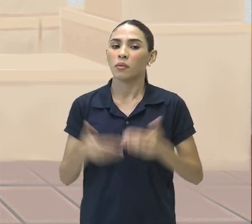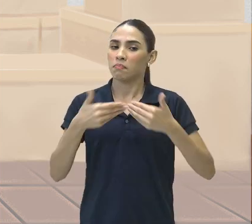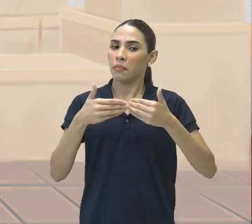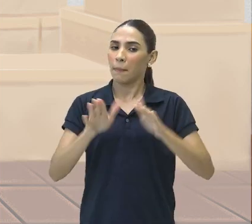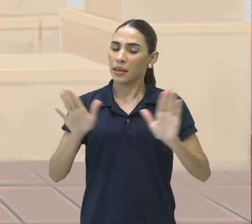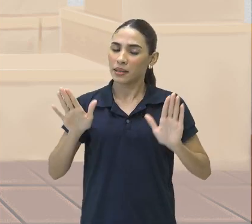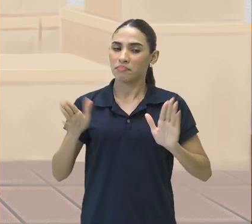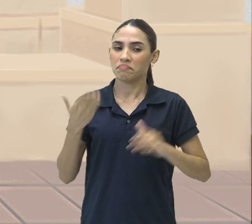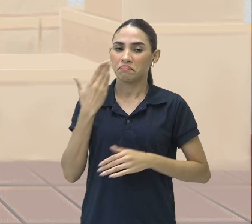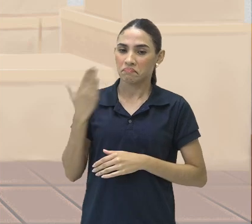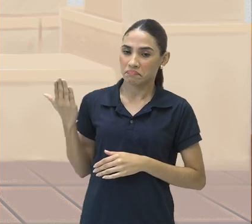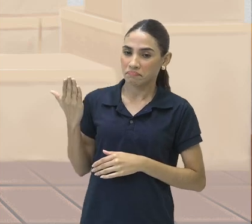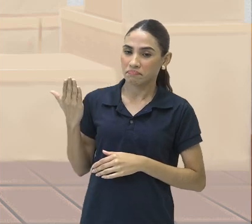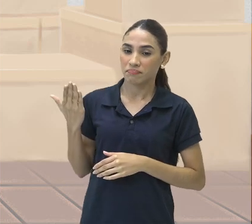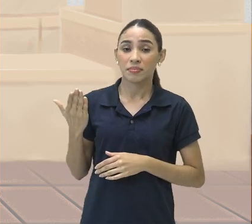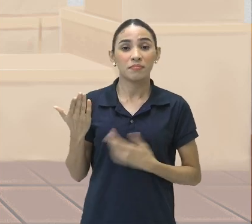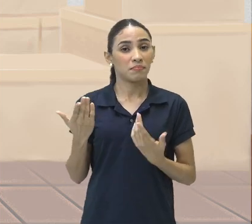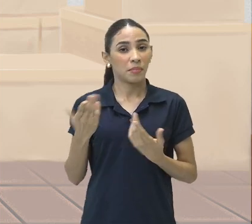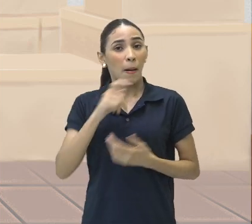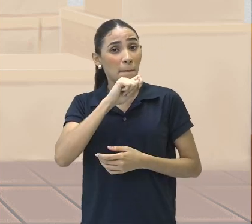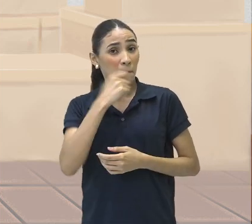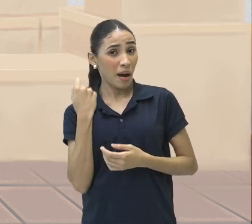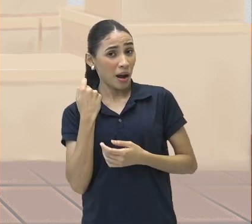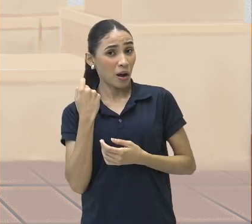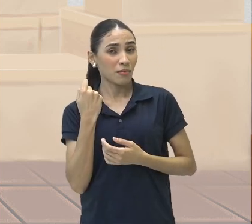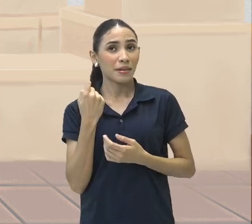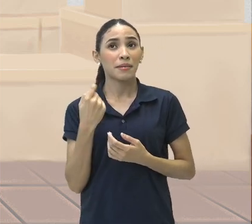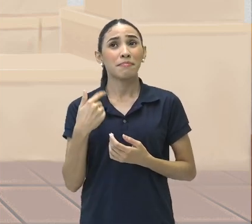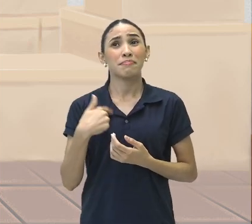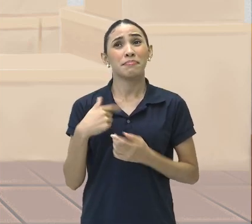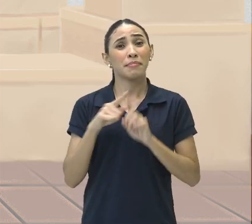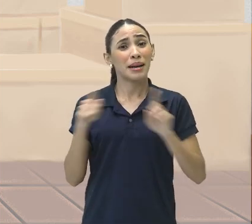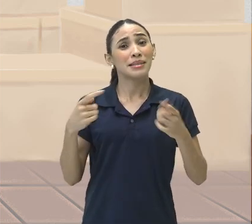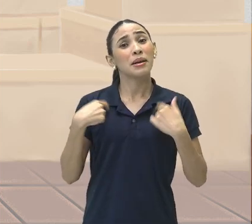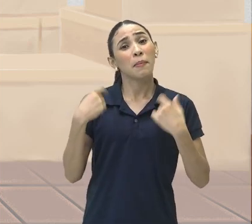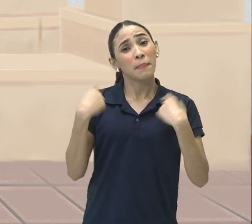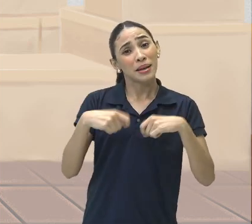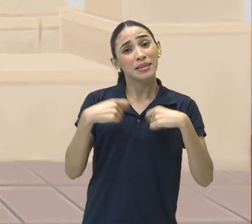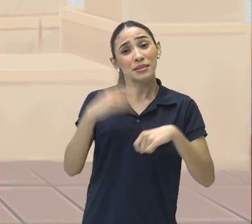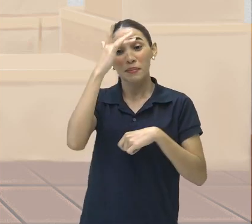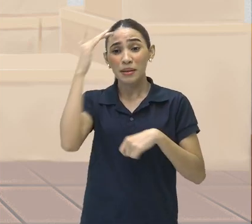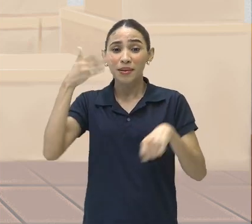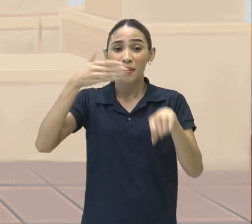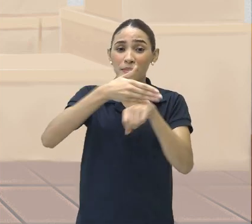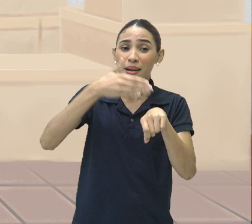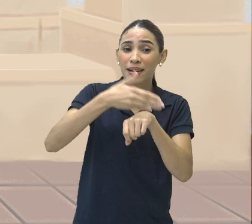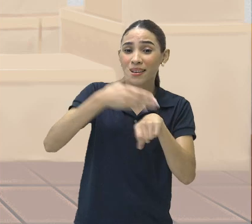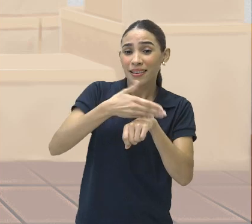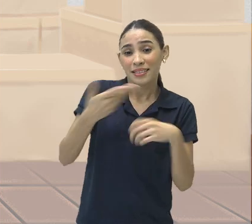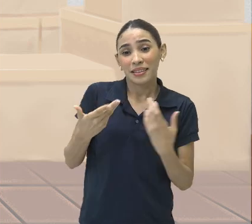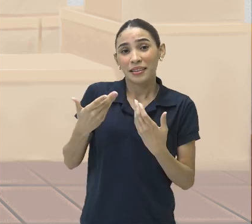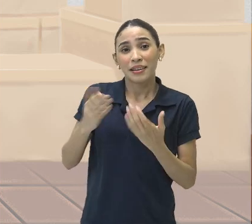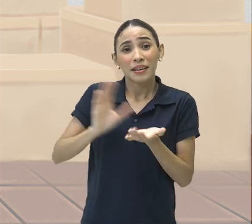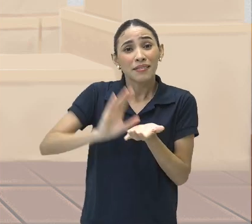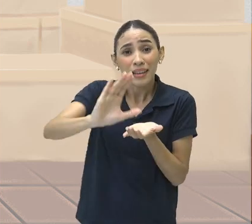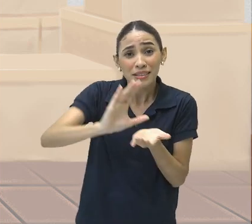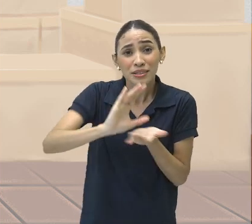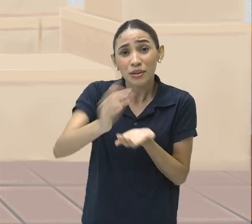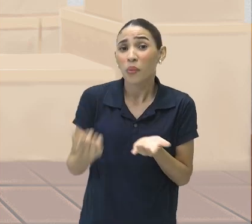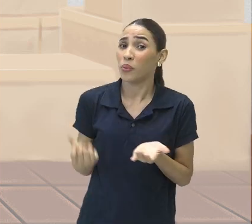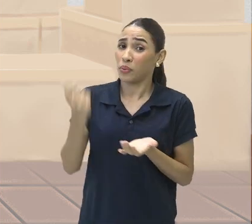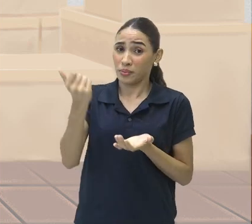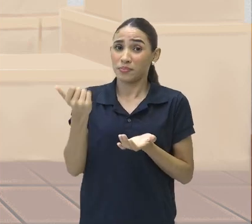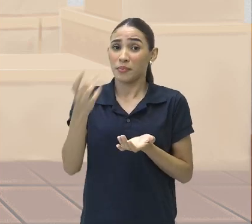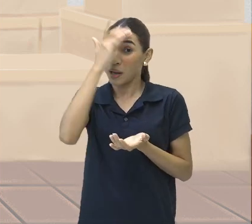meu comércio, aqui minha padaria, mas eu preciso que as pessoas entrem na minha padaria, né? Ora, como é para que eu estou investindo tanto aqui, as pessoas